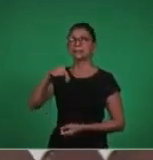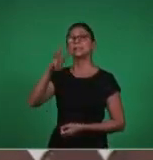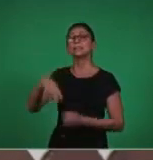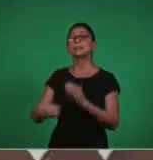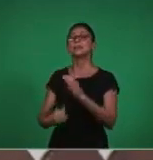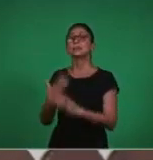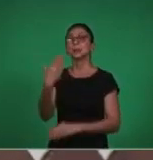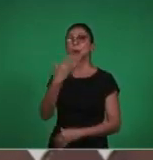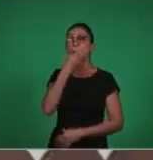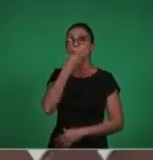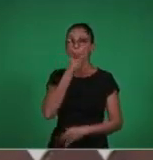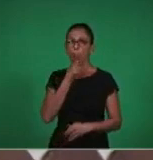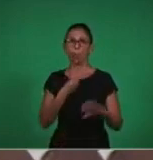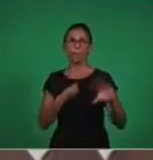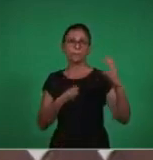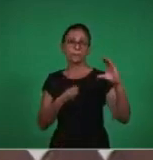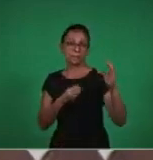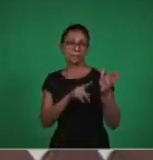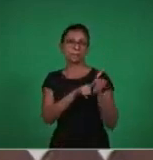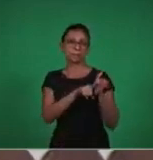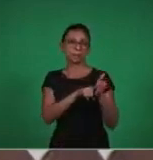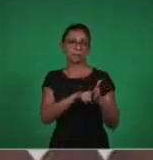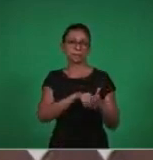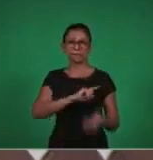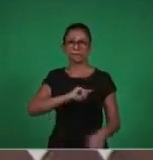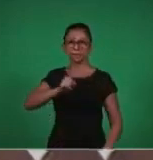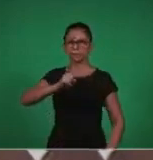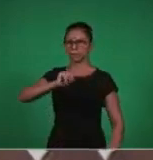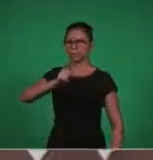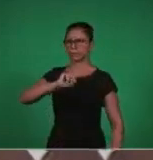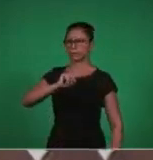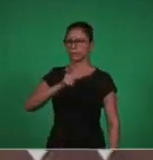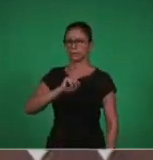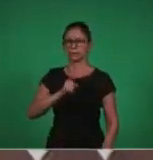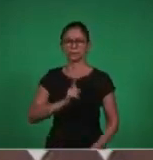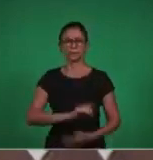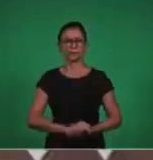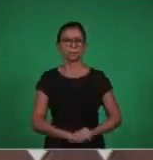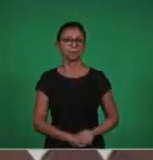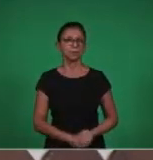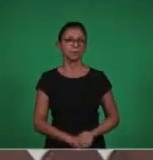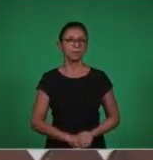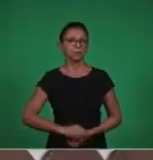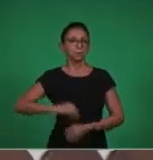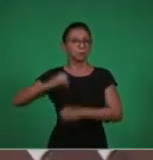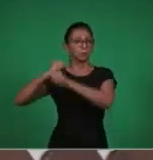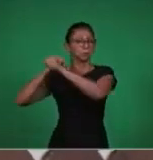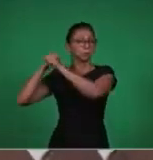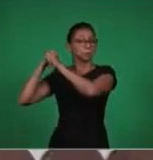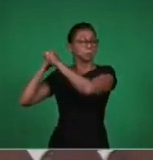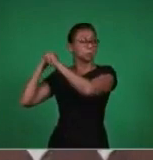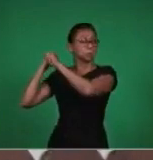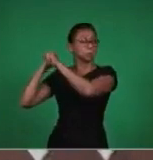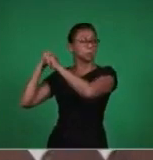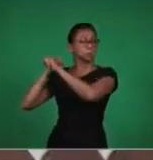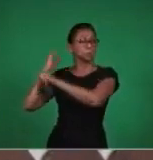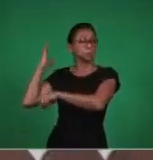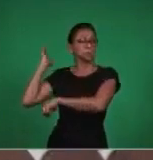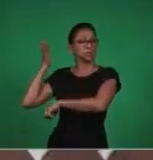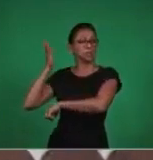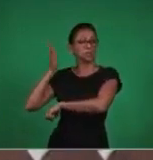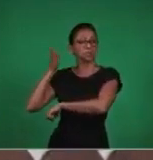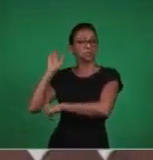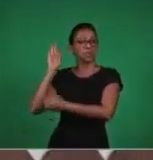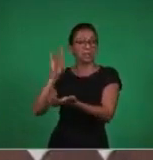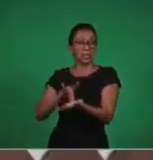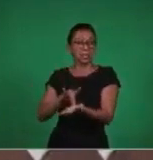Não foi. Aquilo que existe não foi o cientista quem criou. Ele descobriu